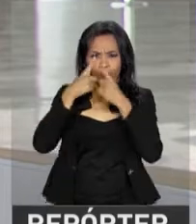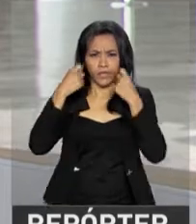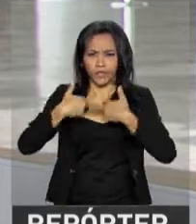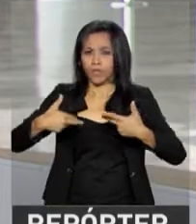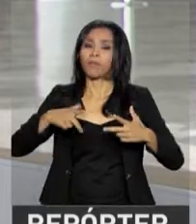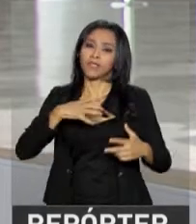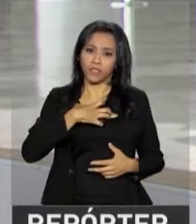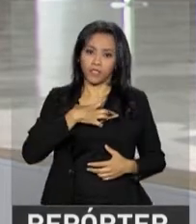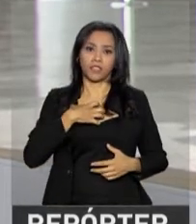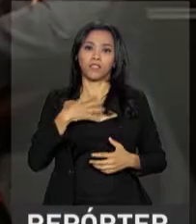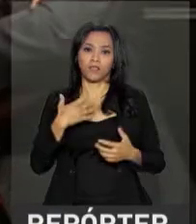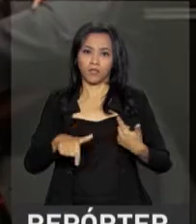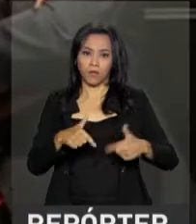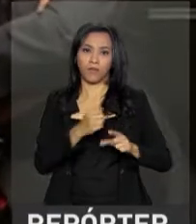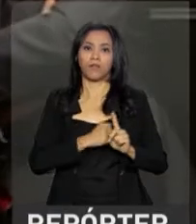social.